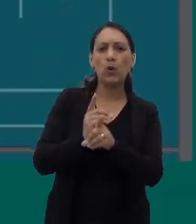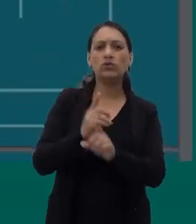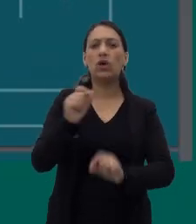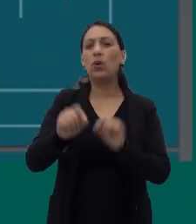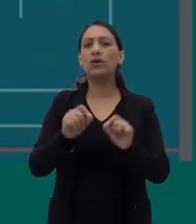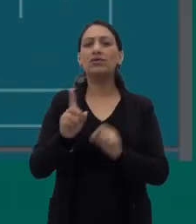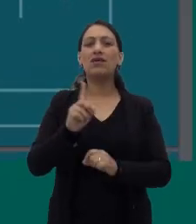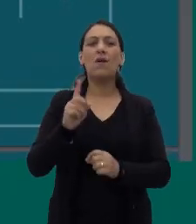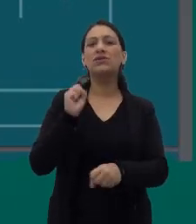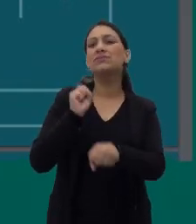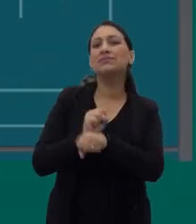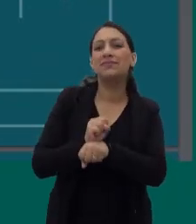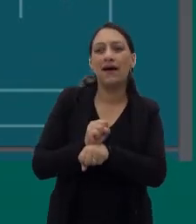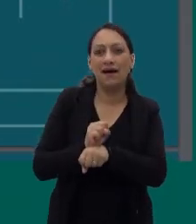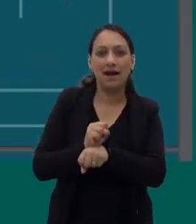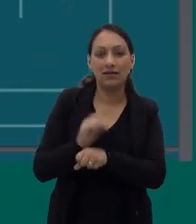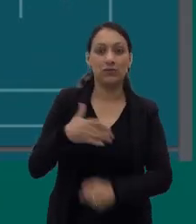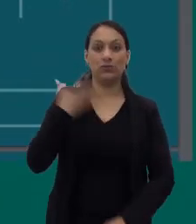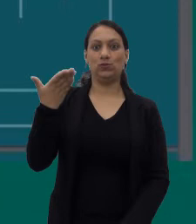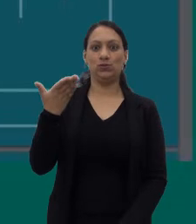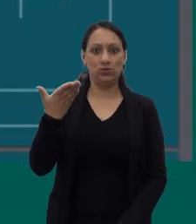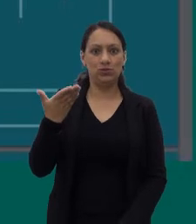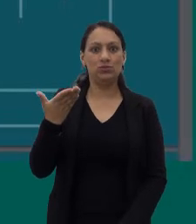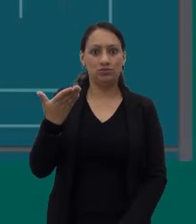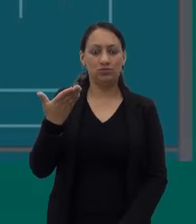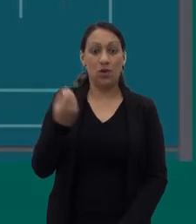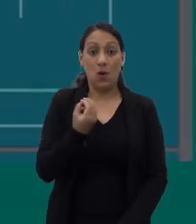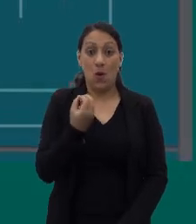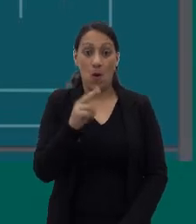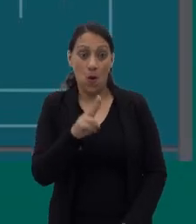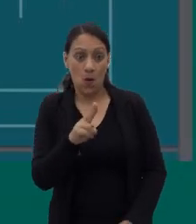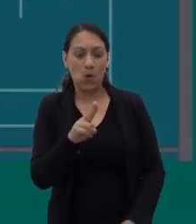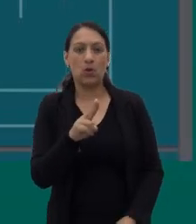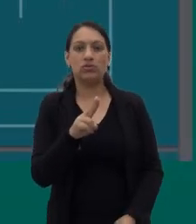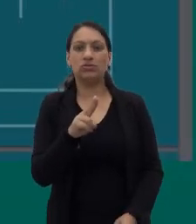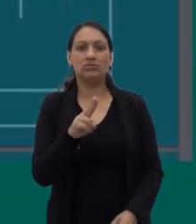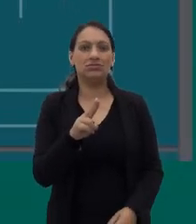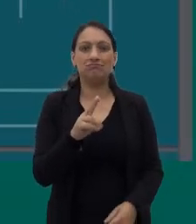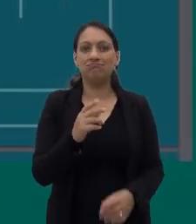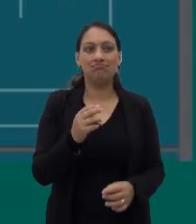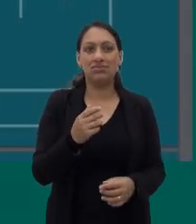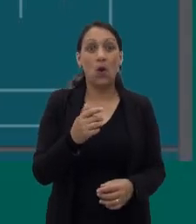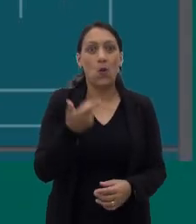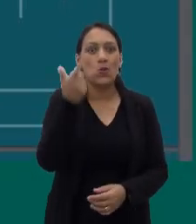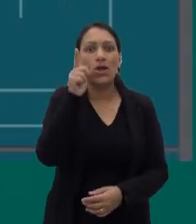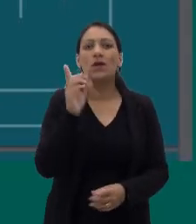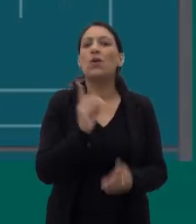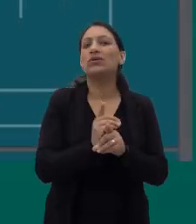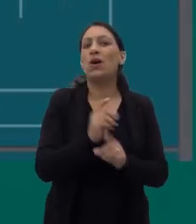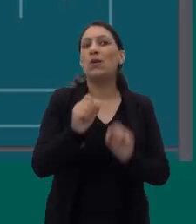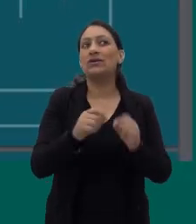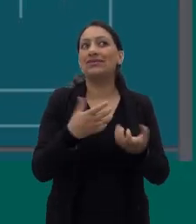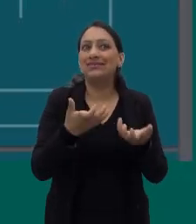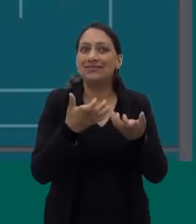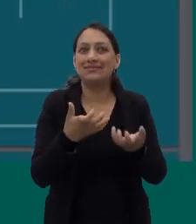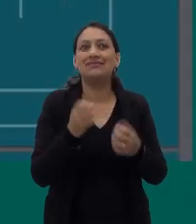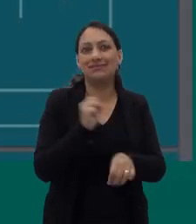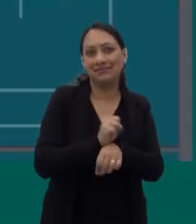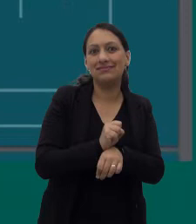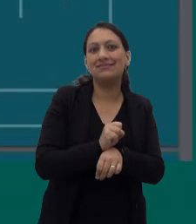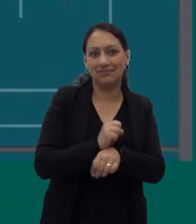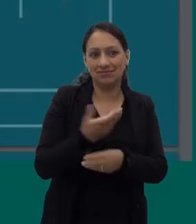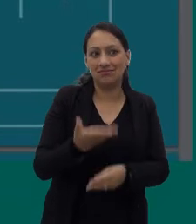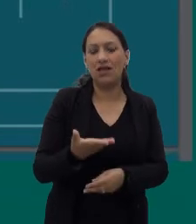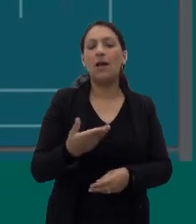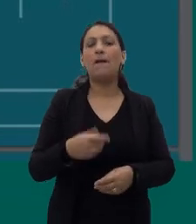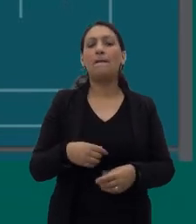não esperava, ou deixa de encontrar o que esperava. Né? Isso constitui momentos,